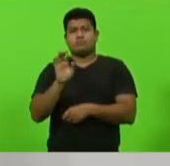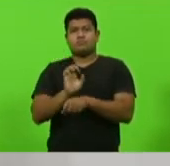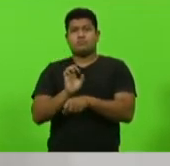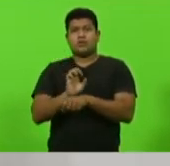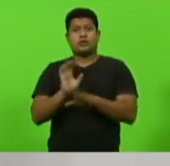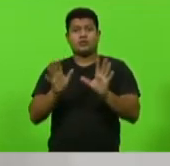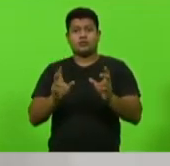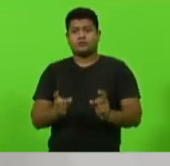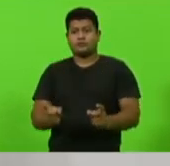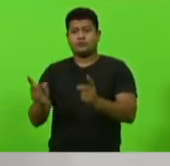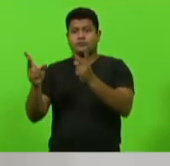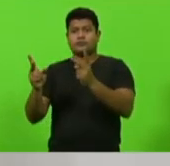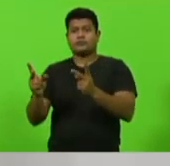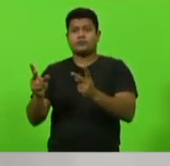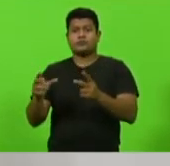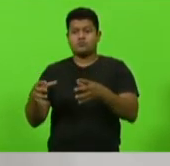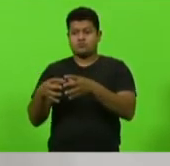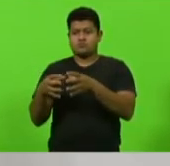grupo russo,